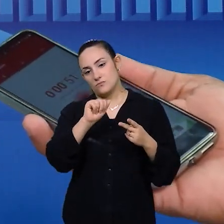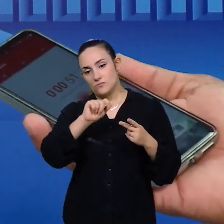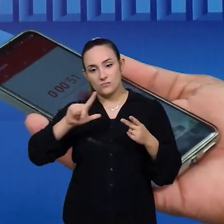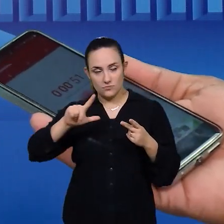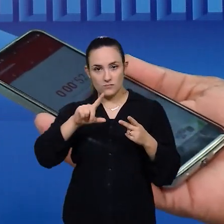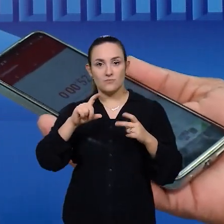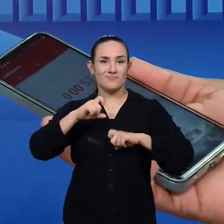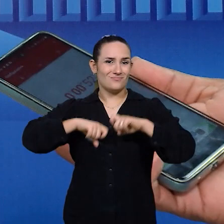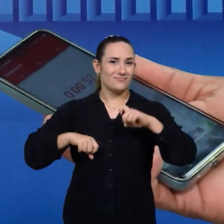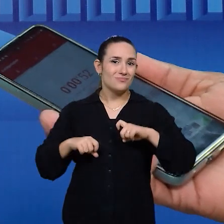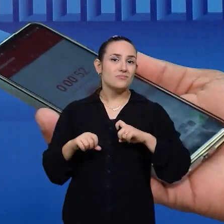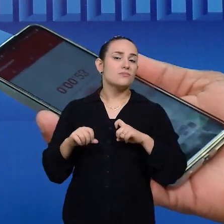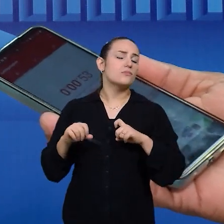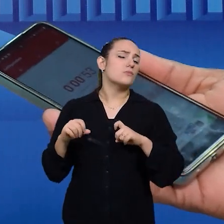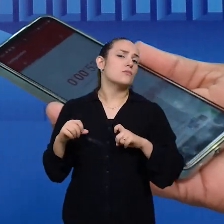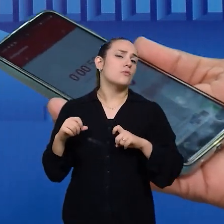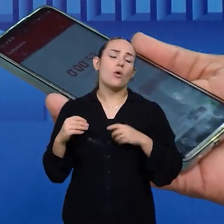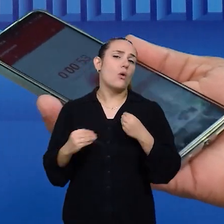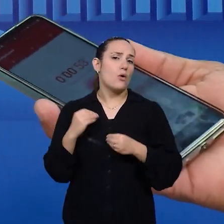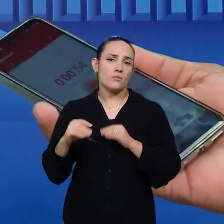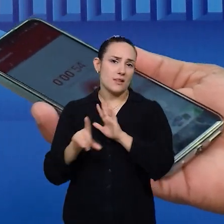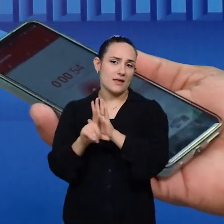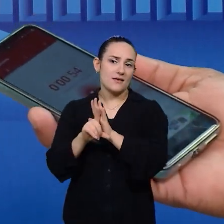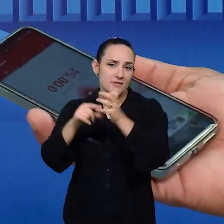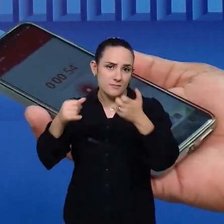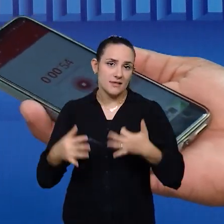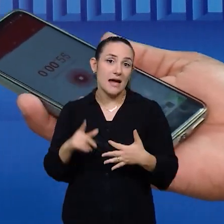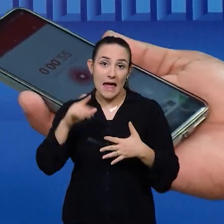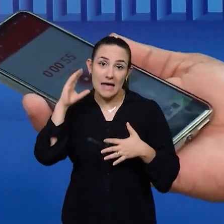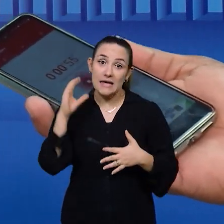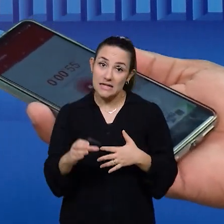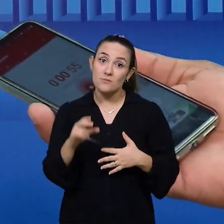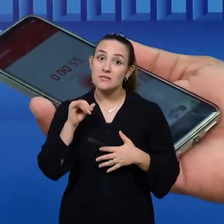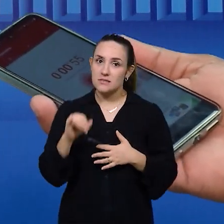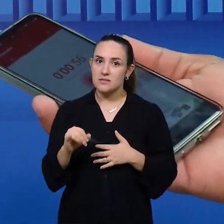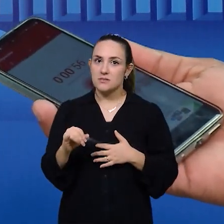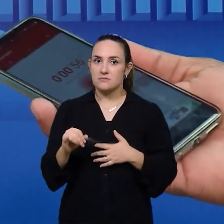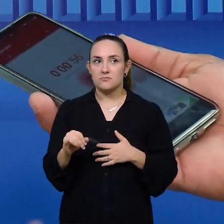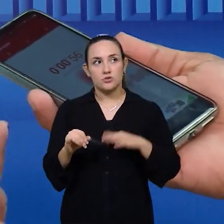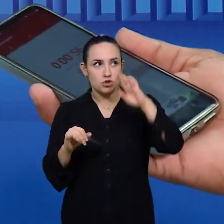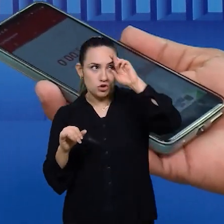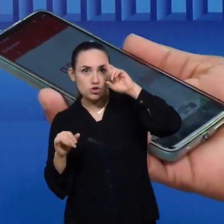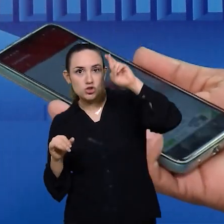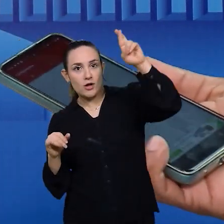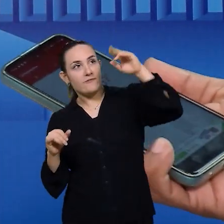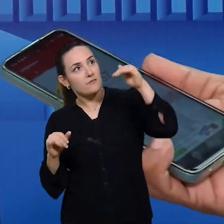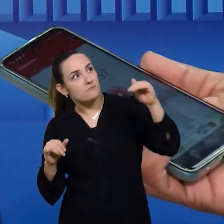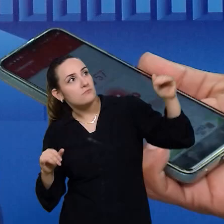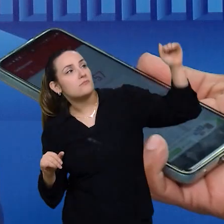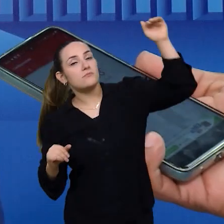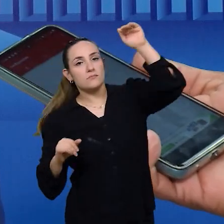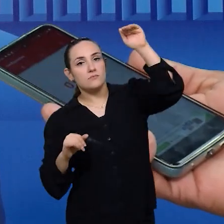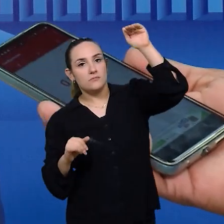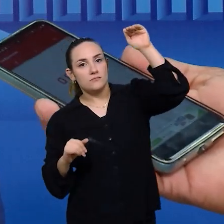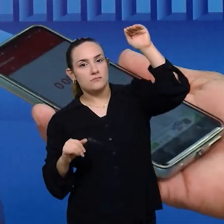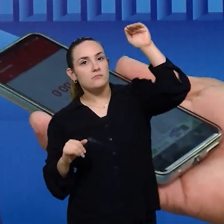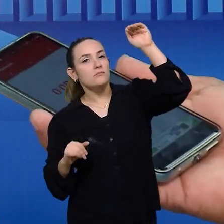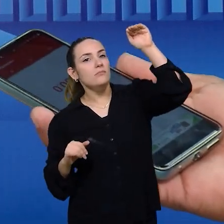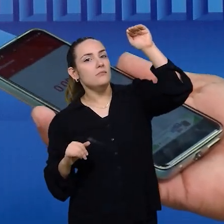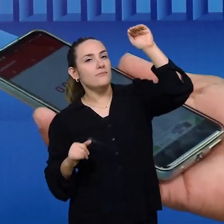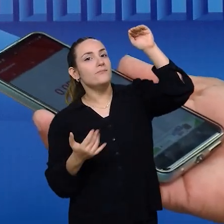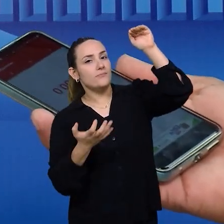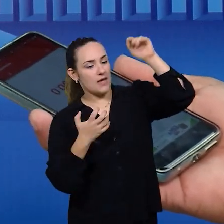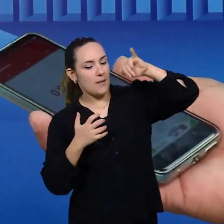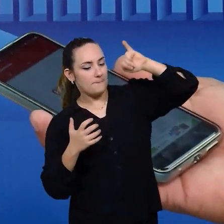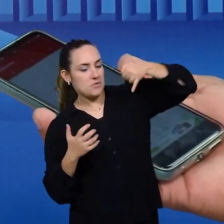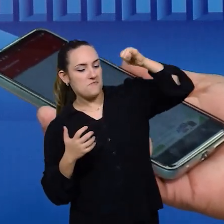sexual, ele tem essa tipificação e ele é crime quando um hierarquicamente superior,